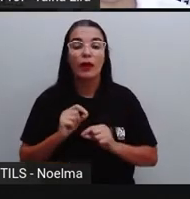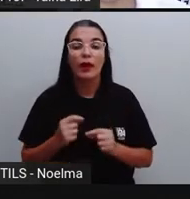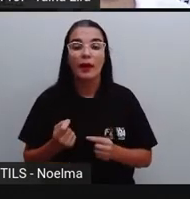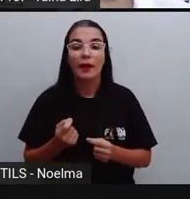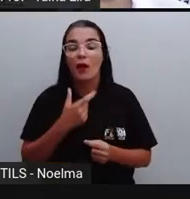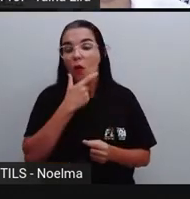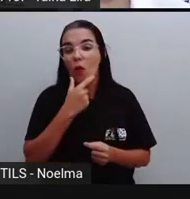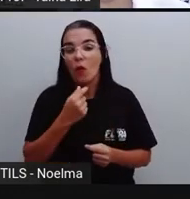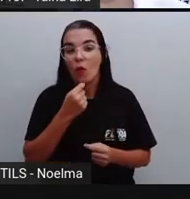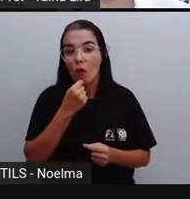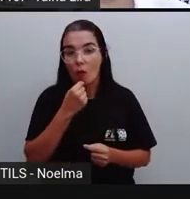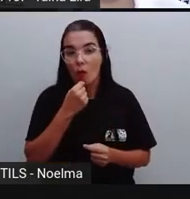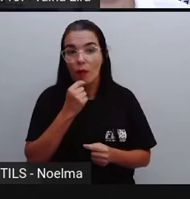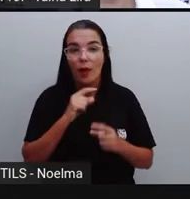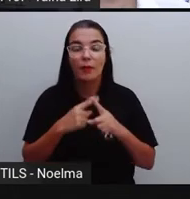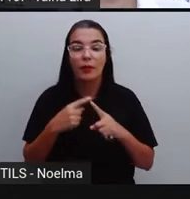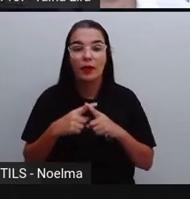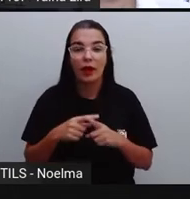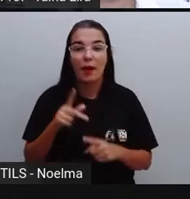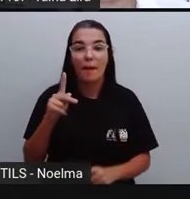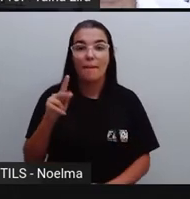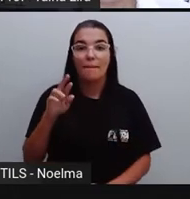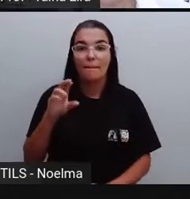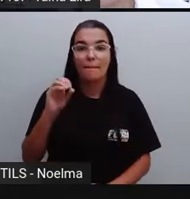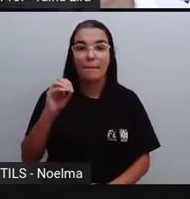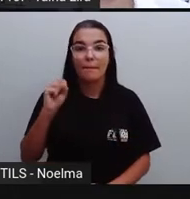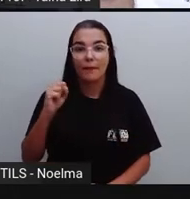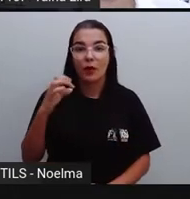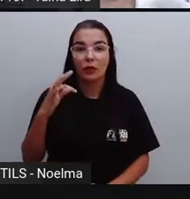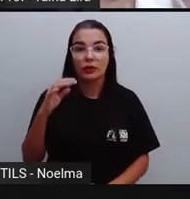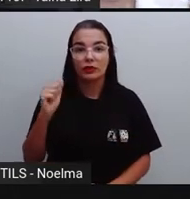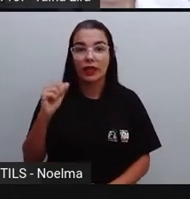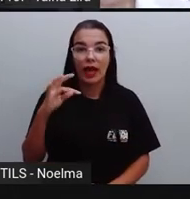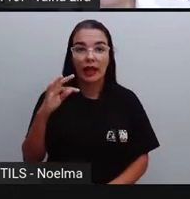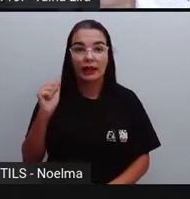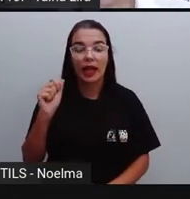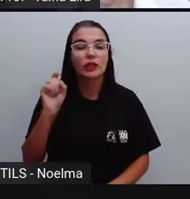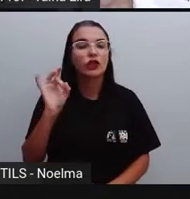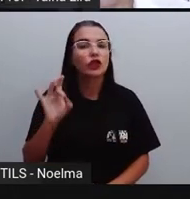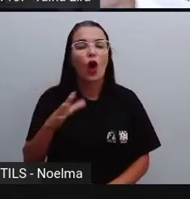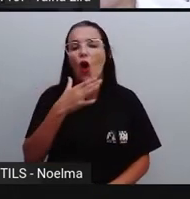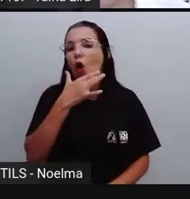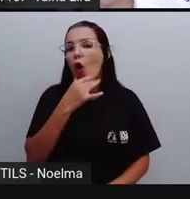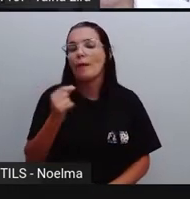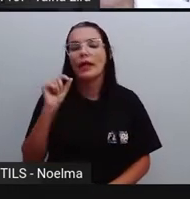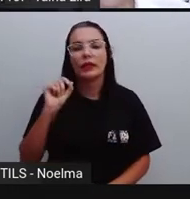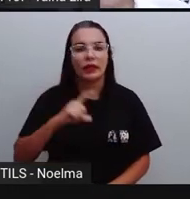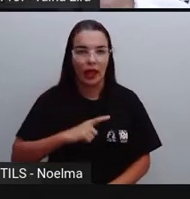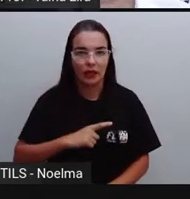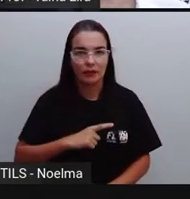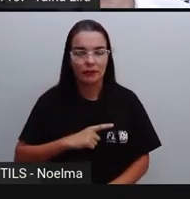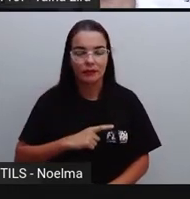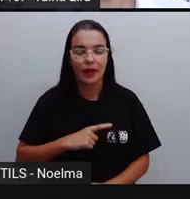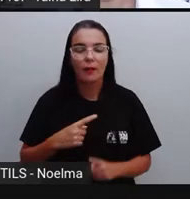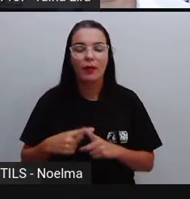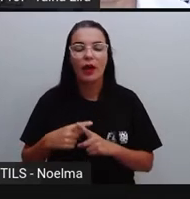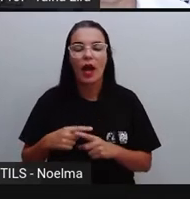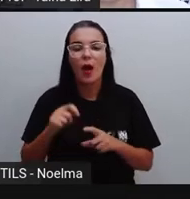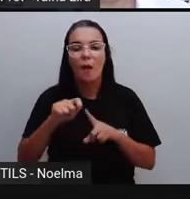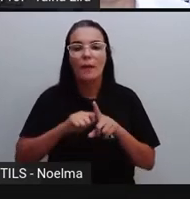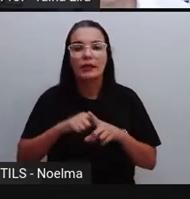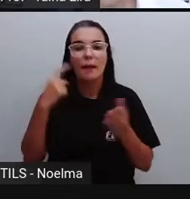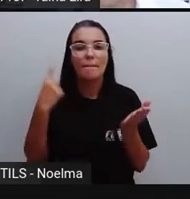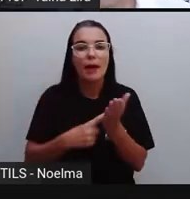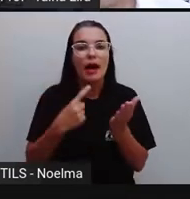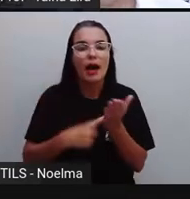de próstata, a próstata é um órgão, né, que só os homens têm. Então, é o mês aí que é marcado, né,